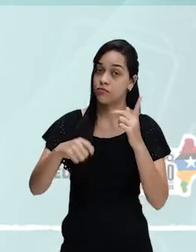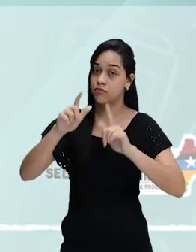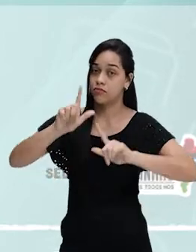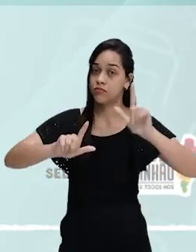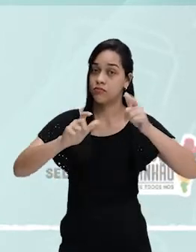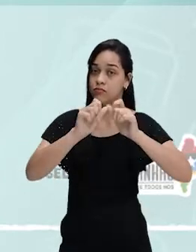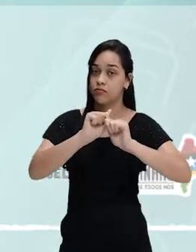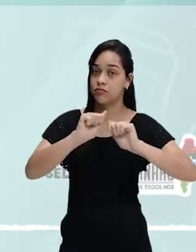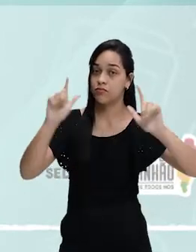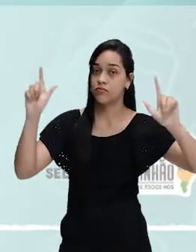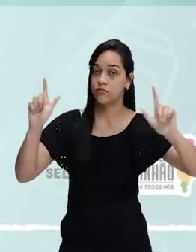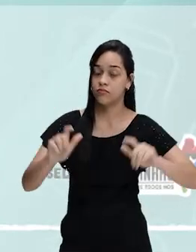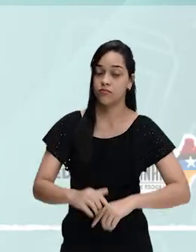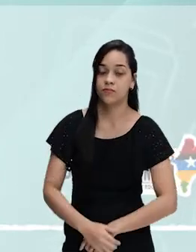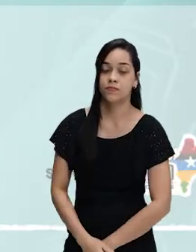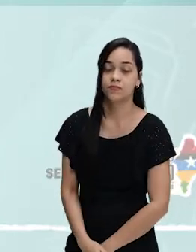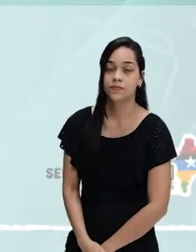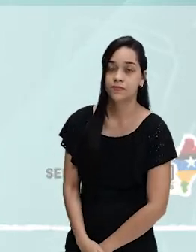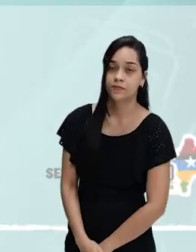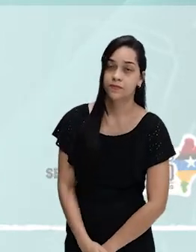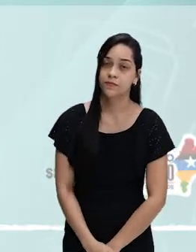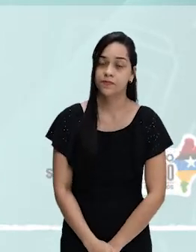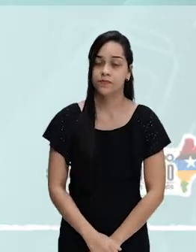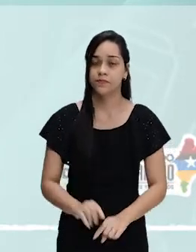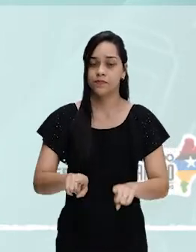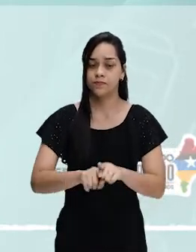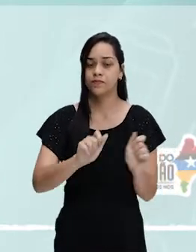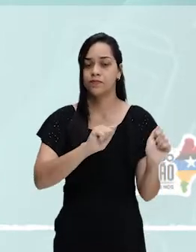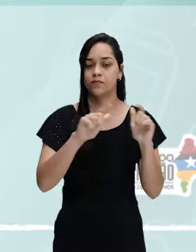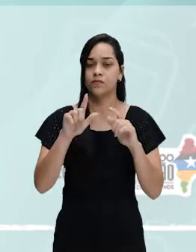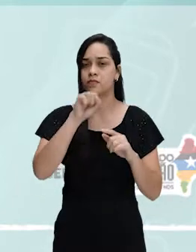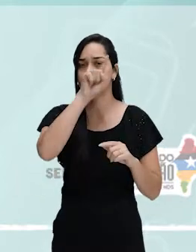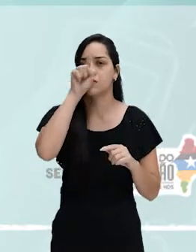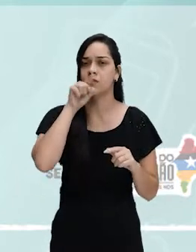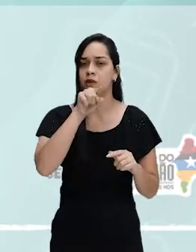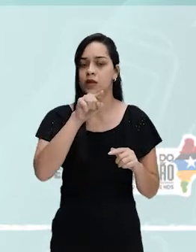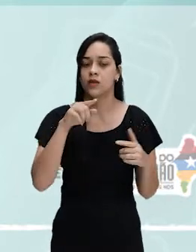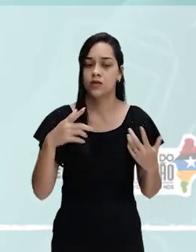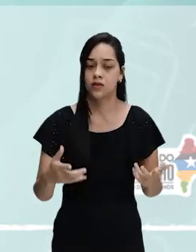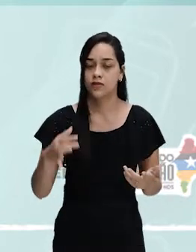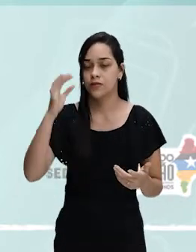tela. Tá bom? Eu até coloquei uma interrogação aí.